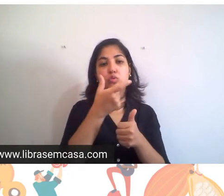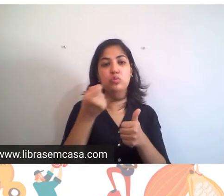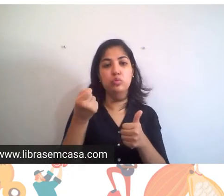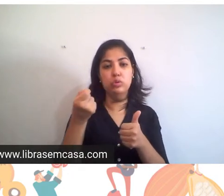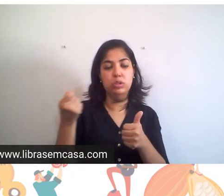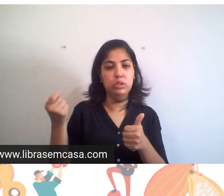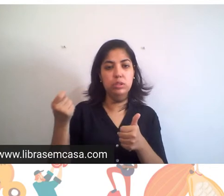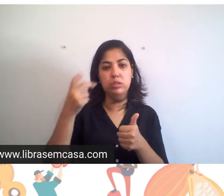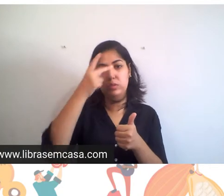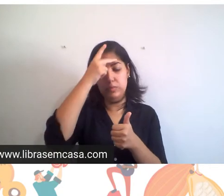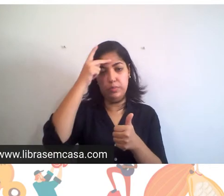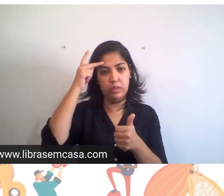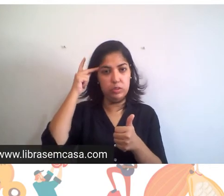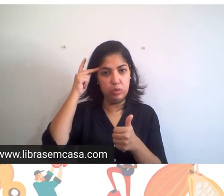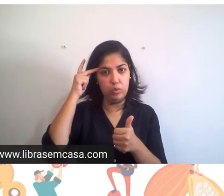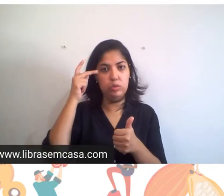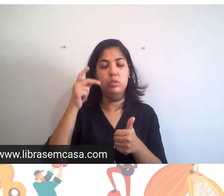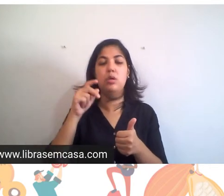portal do estudo.